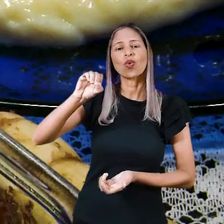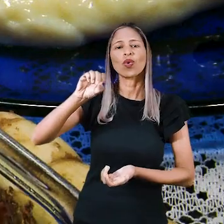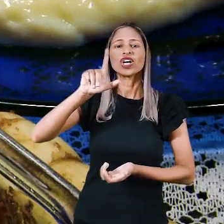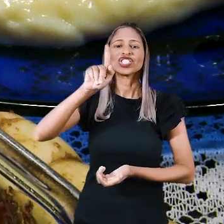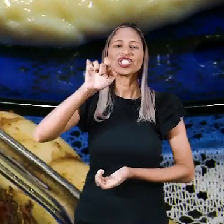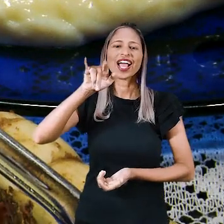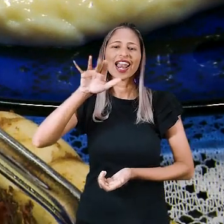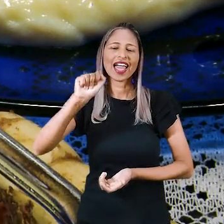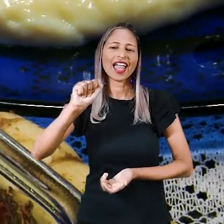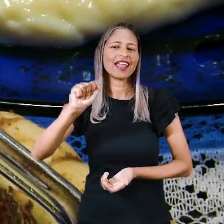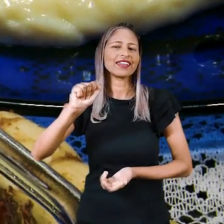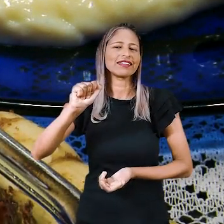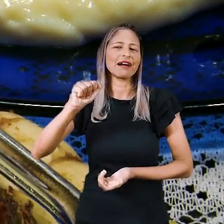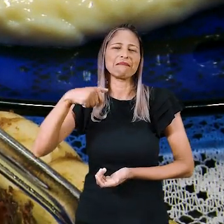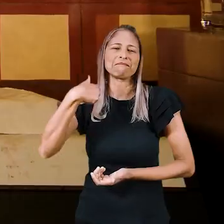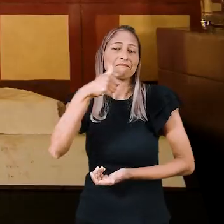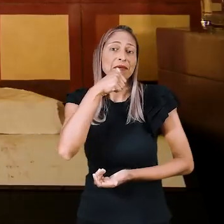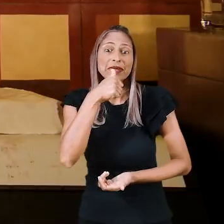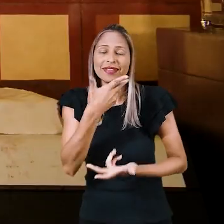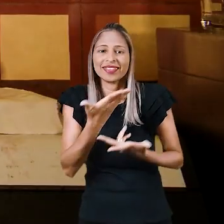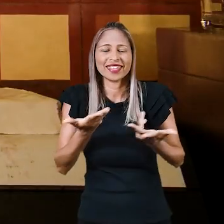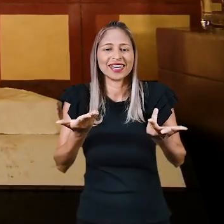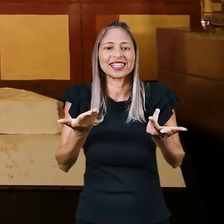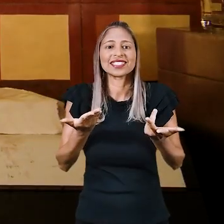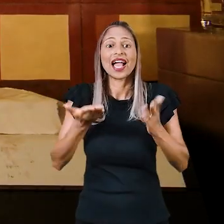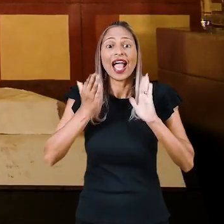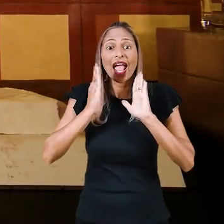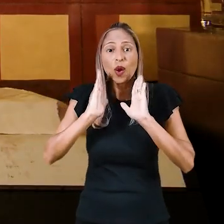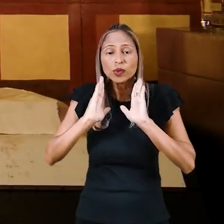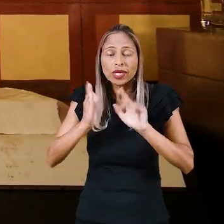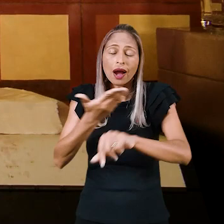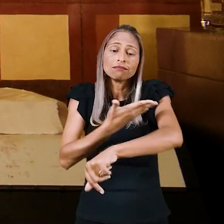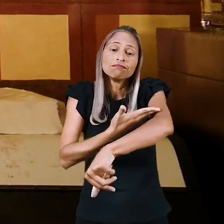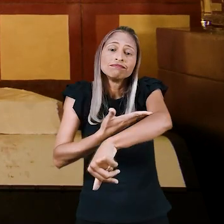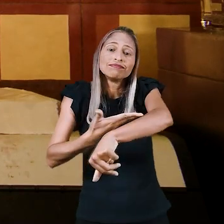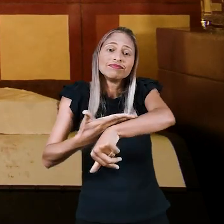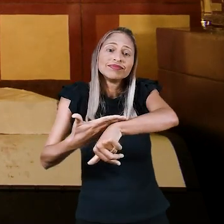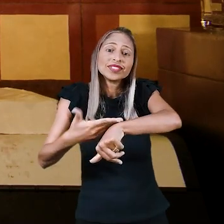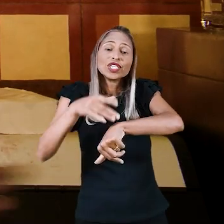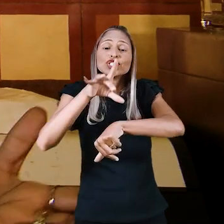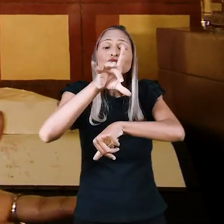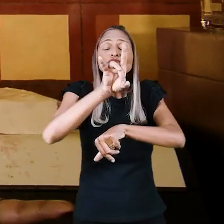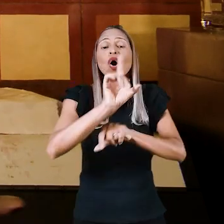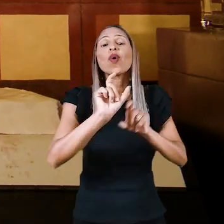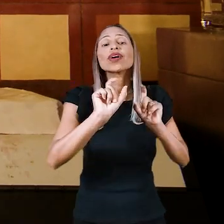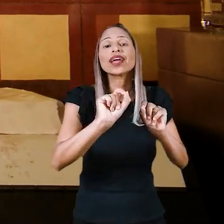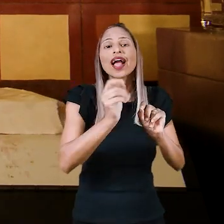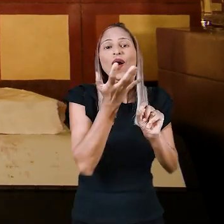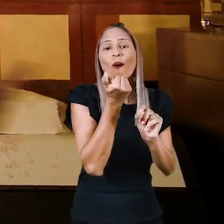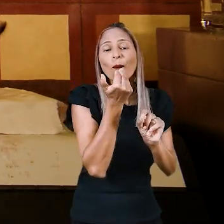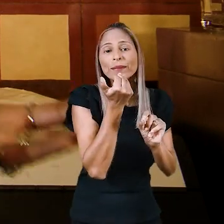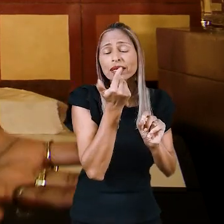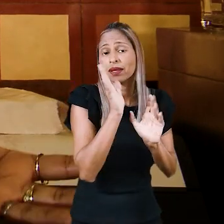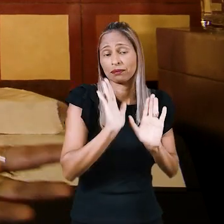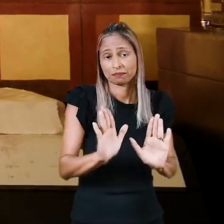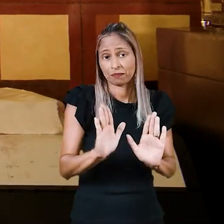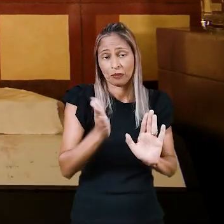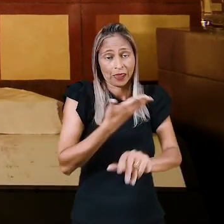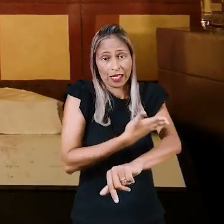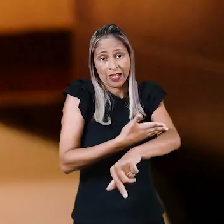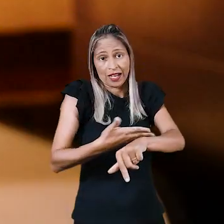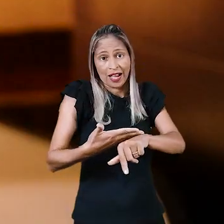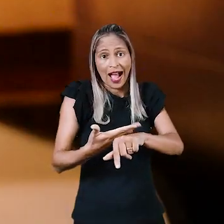sucos, geleias, drinks. Punks eu já consumia, né? Mas só na forma de comida